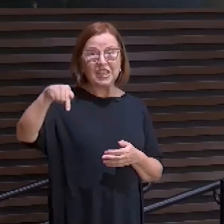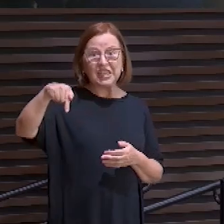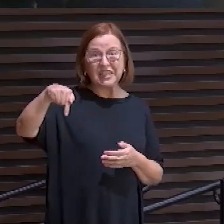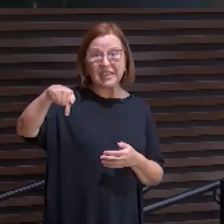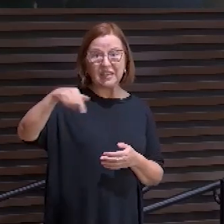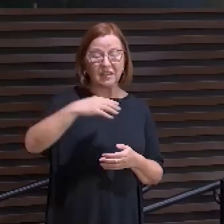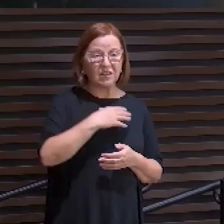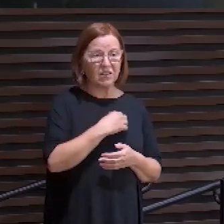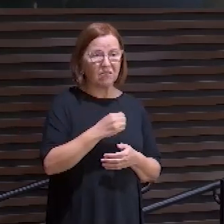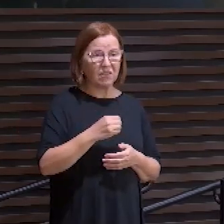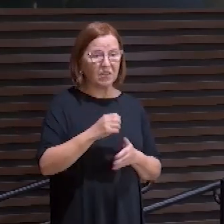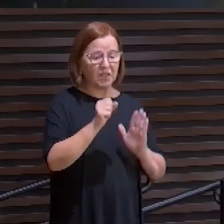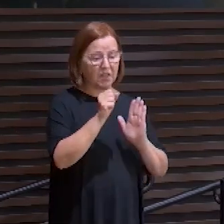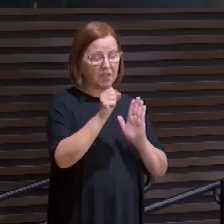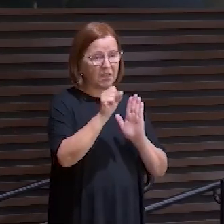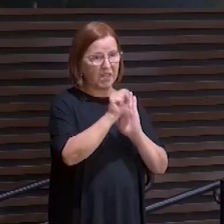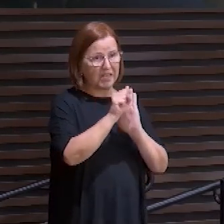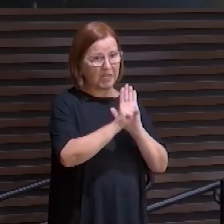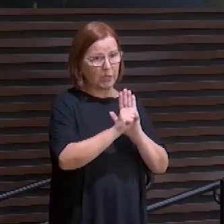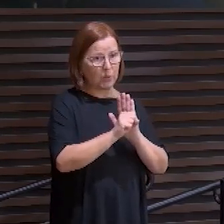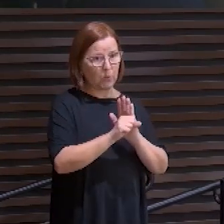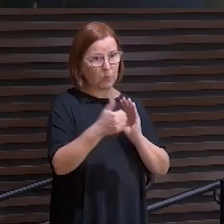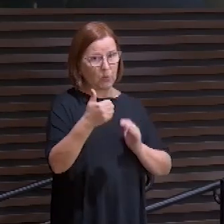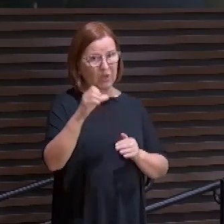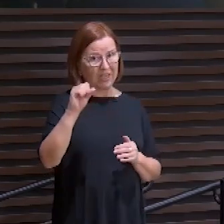no século XVIII,